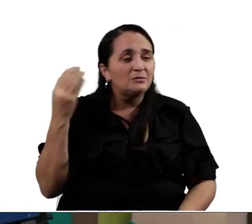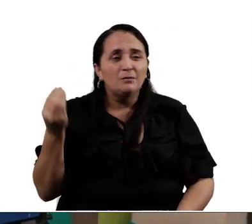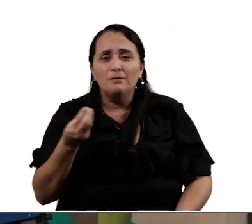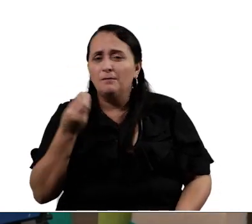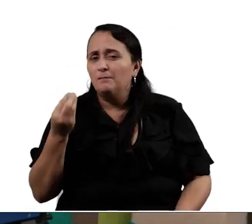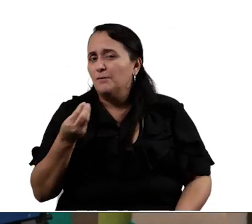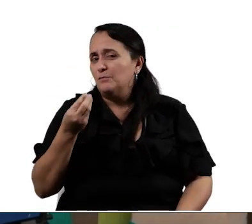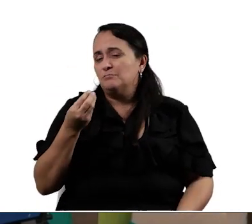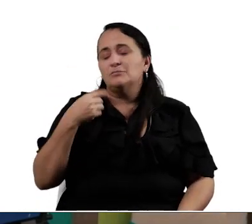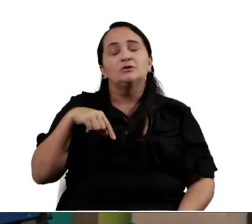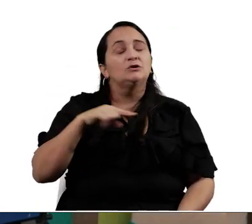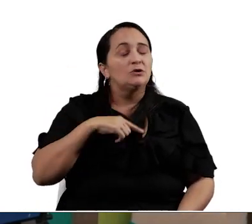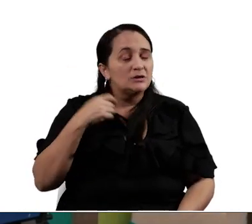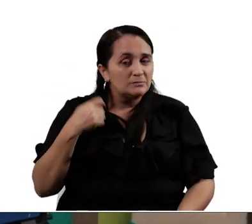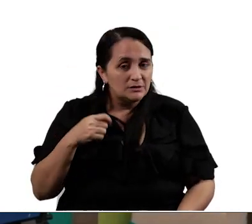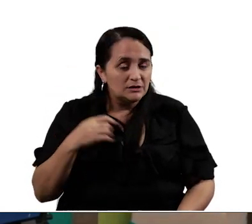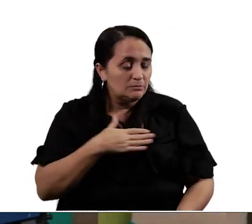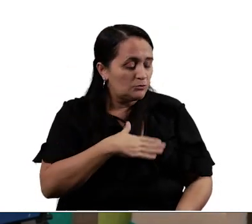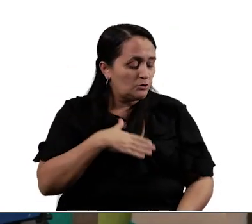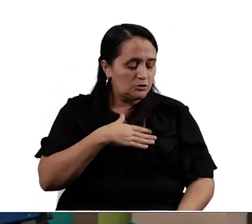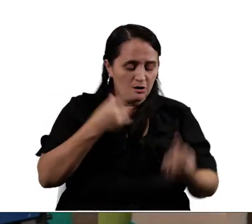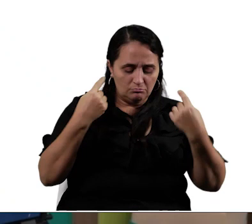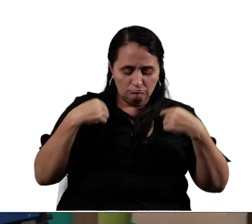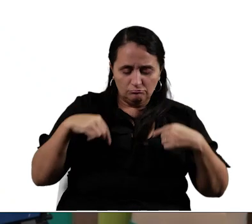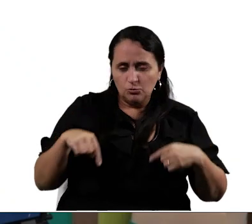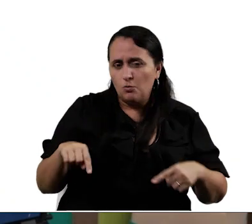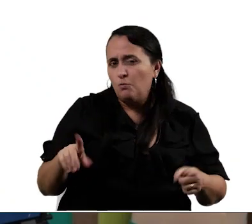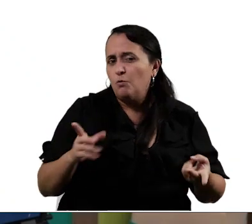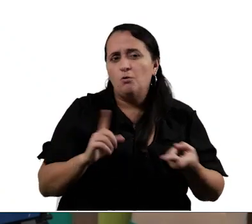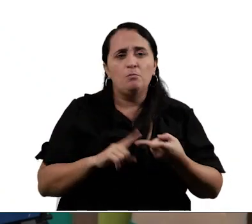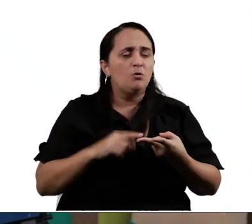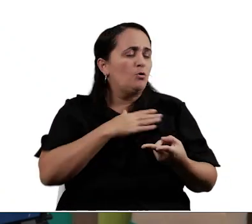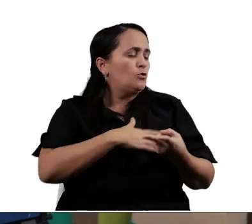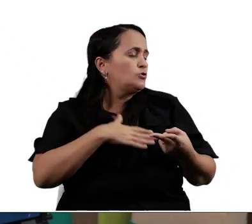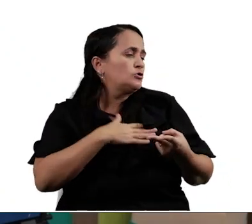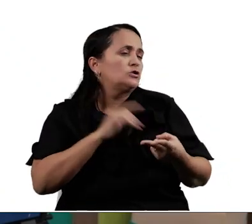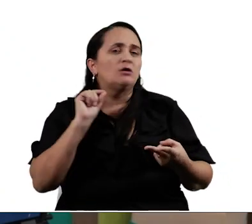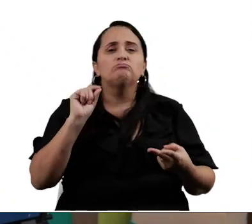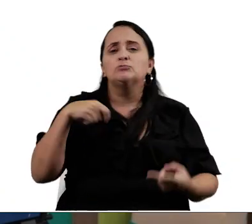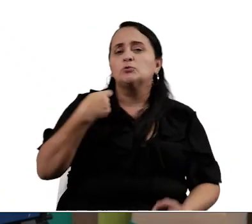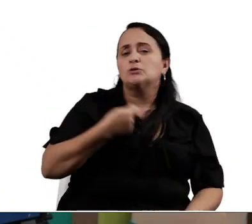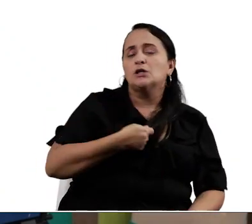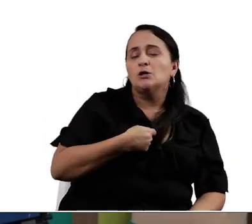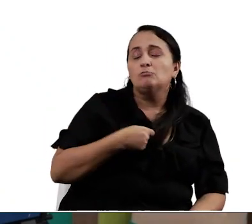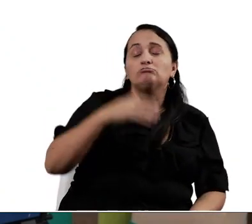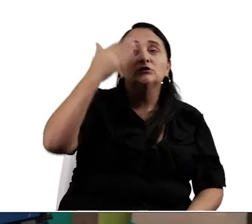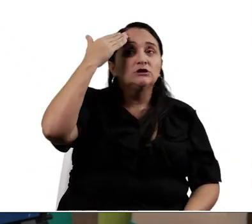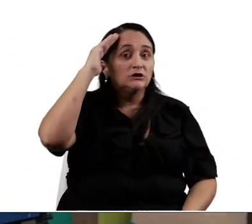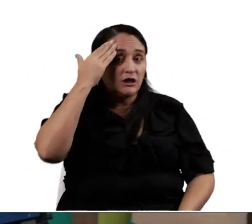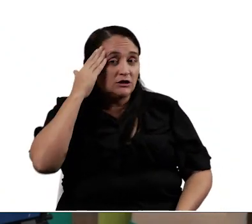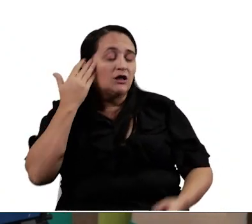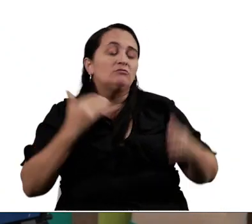que gostar do que somos, gostar do que a gente é, das nossas limitações, entender,